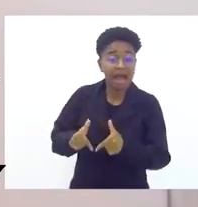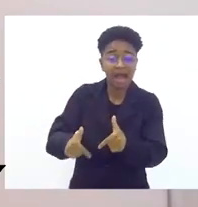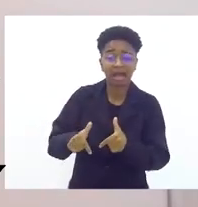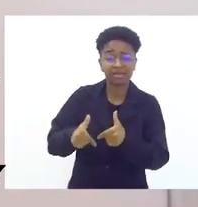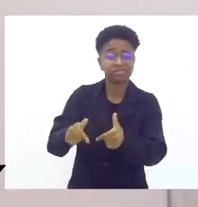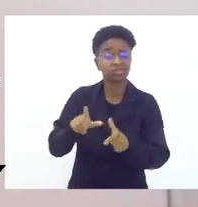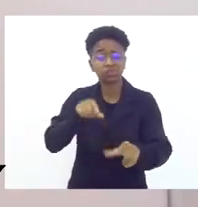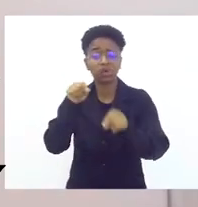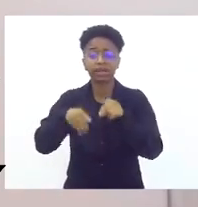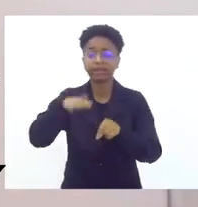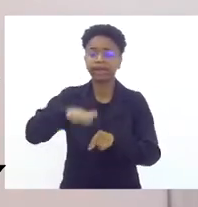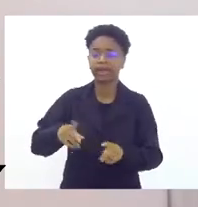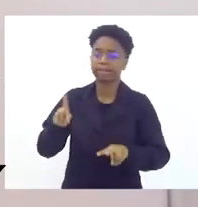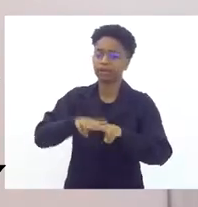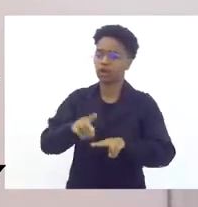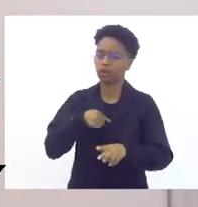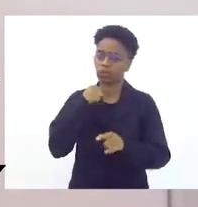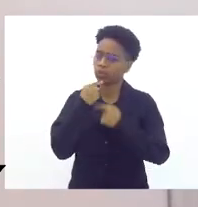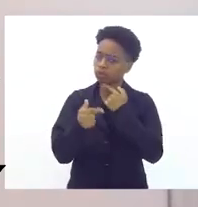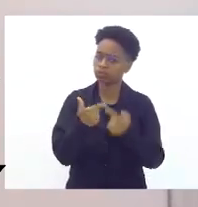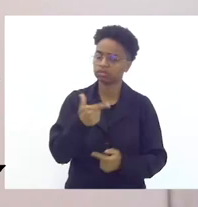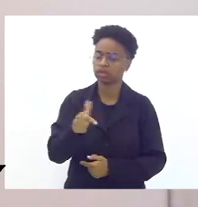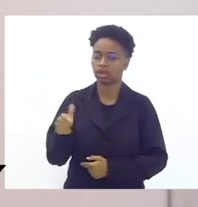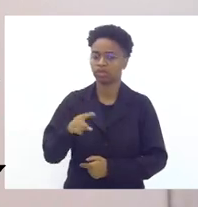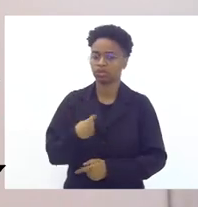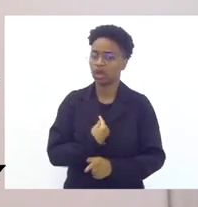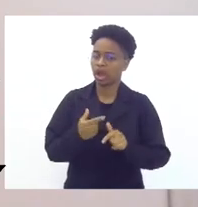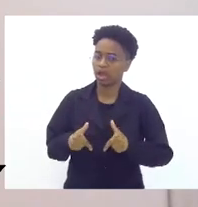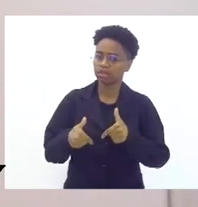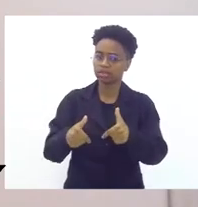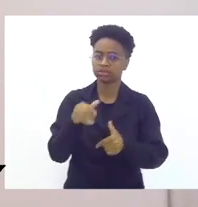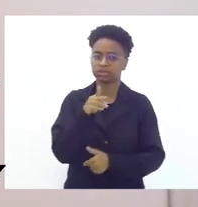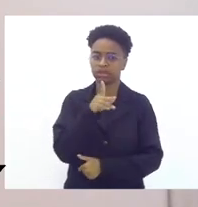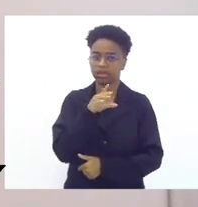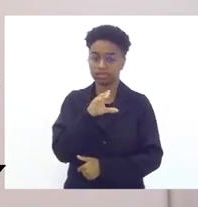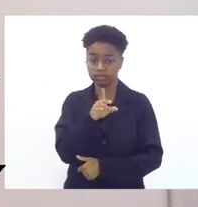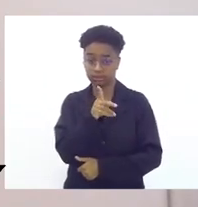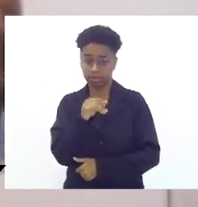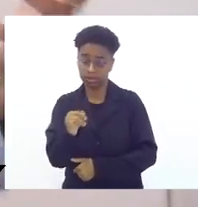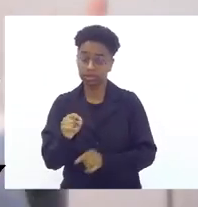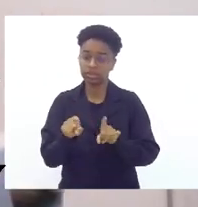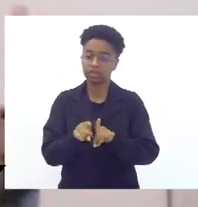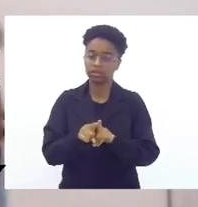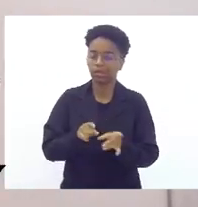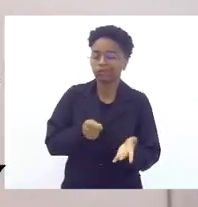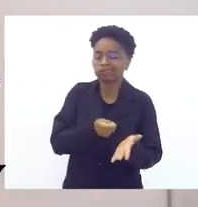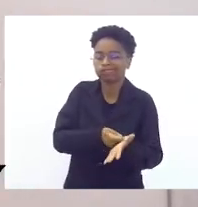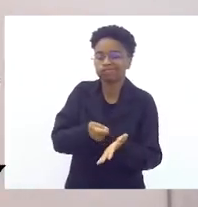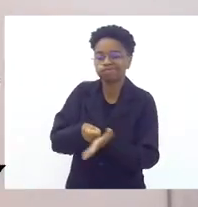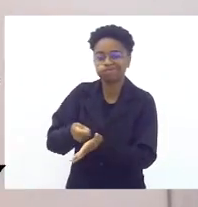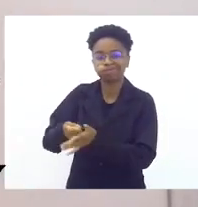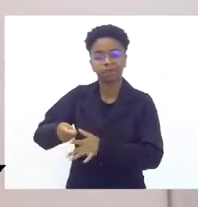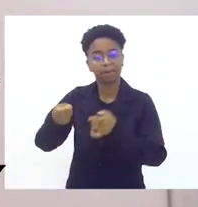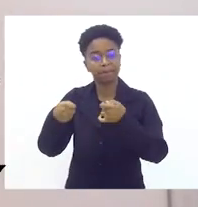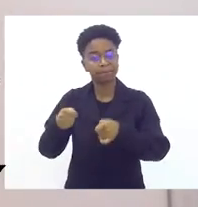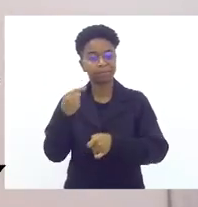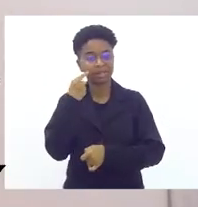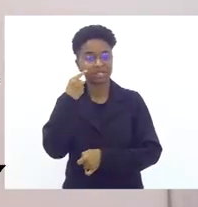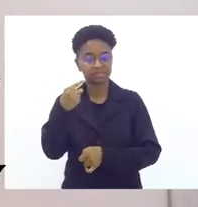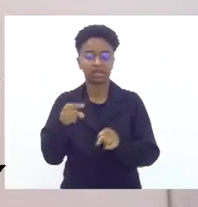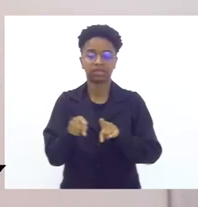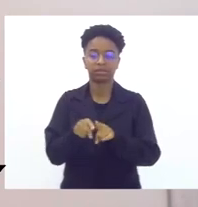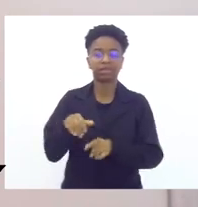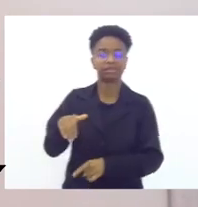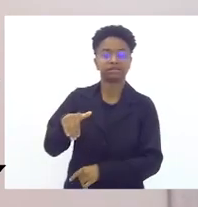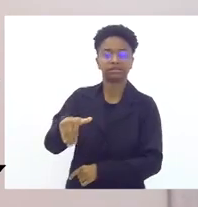e eu não tenho dúvida O que a gente tem feito na CPI e a gente tem se obrigado a pensar e essa semana